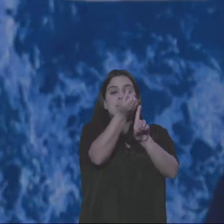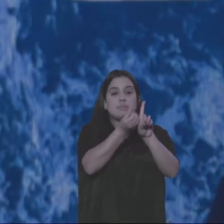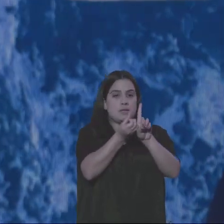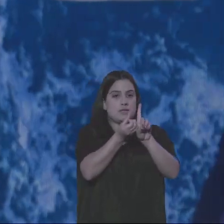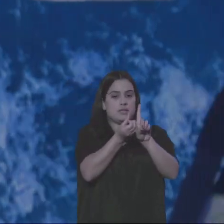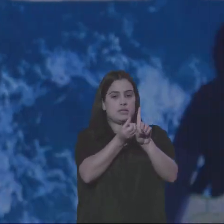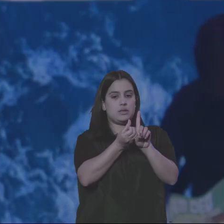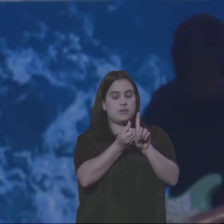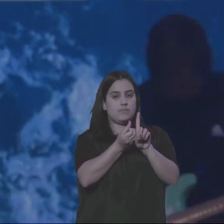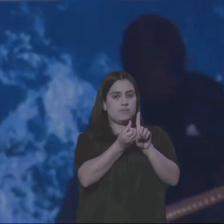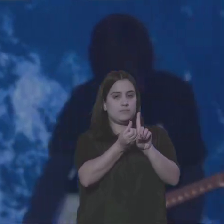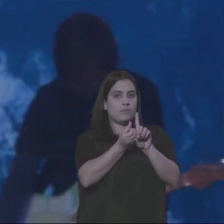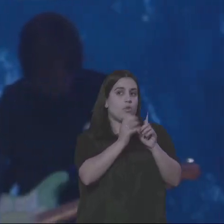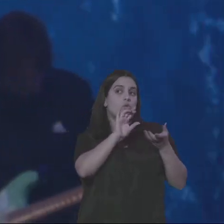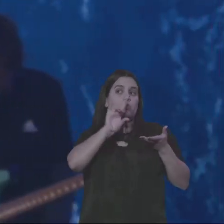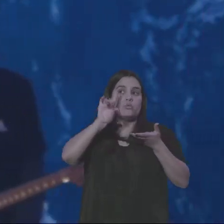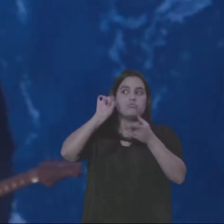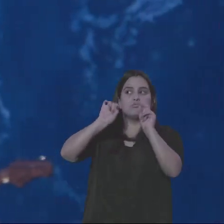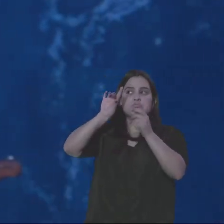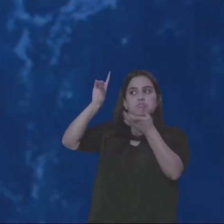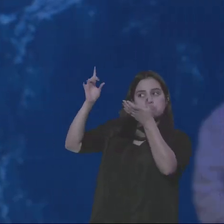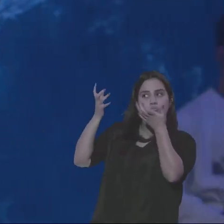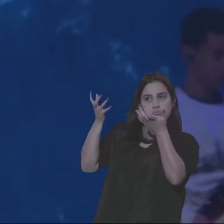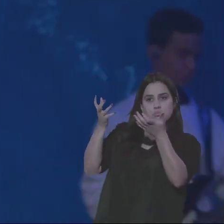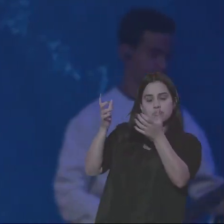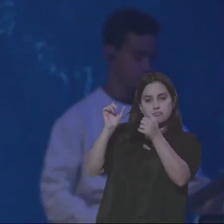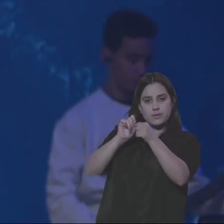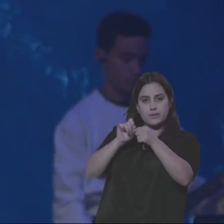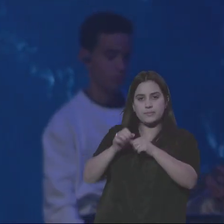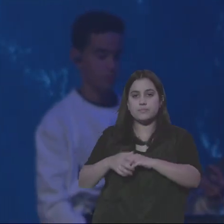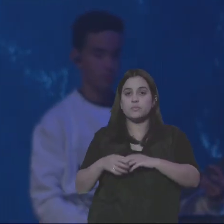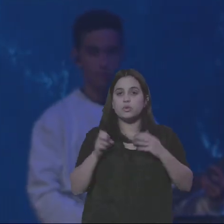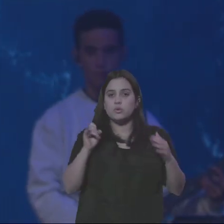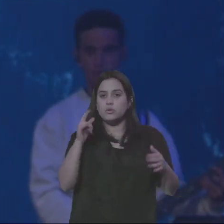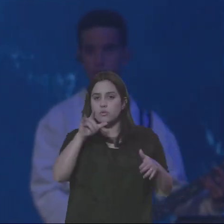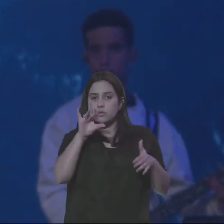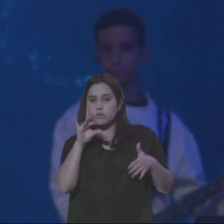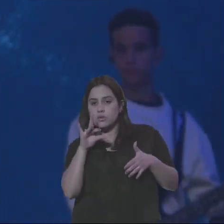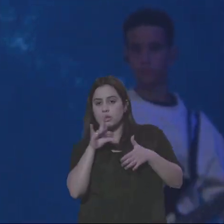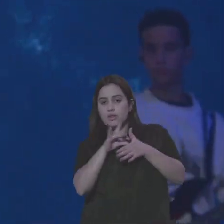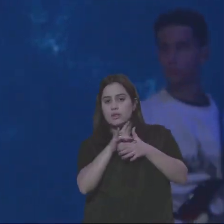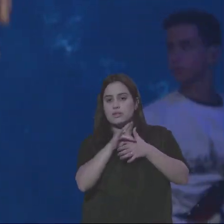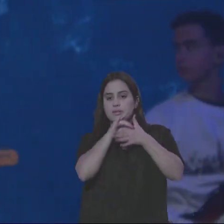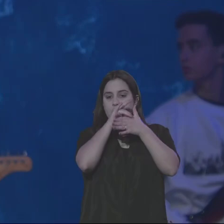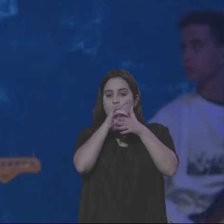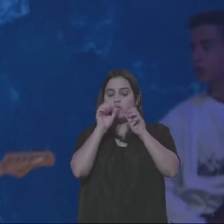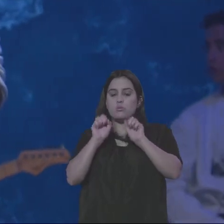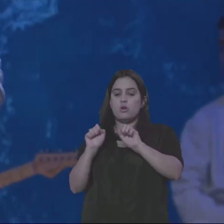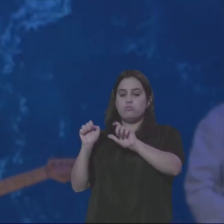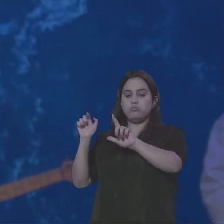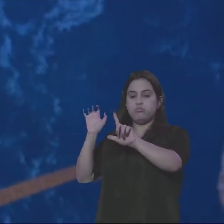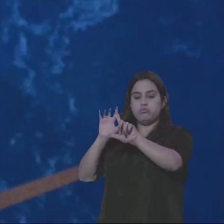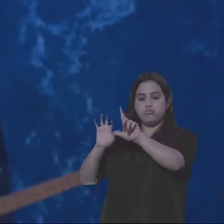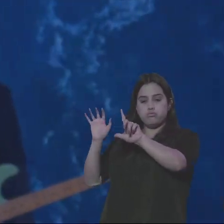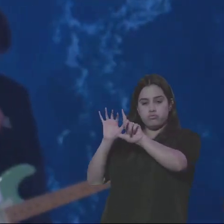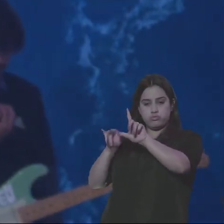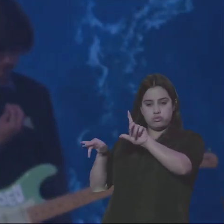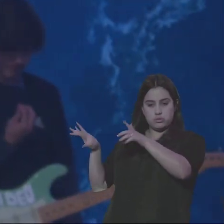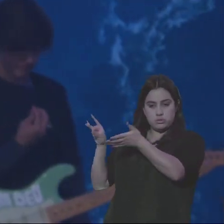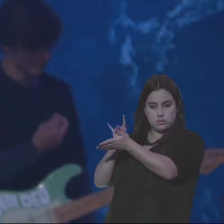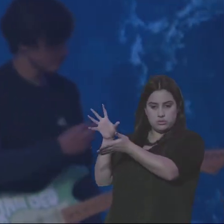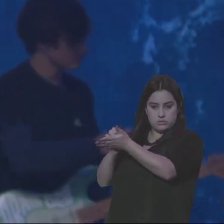que a gente tem, aquilo que Deus tem para fazer. Então, se você é líder de célula, se inscreve nesse QR Code aqui embaixo, tá?